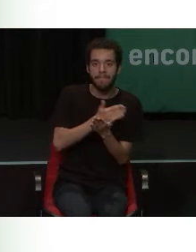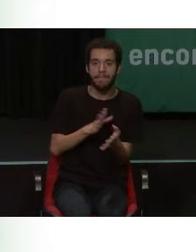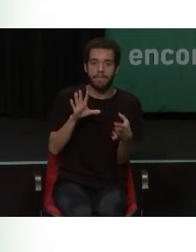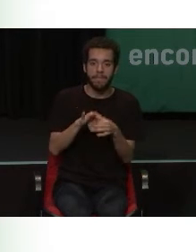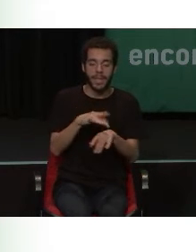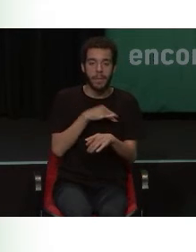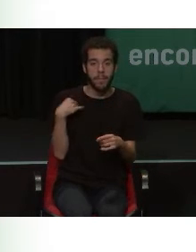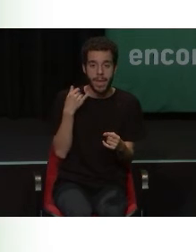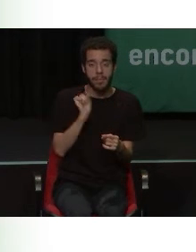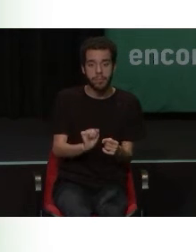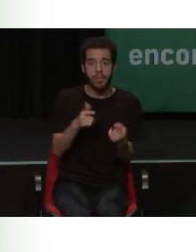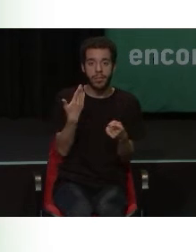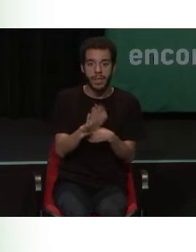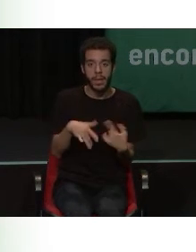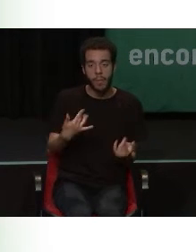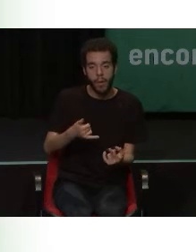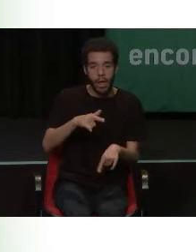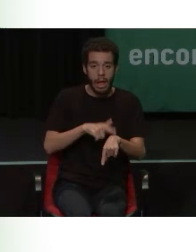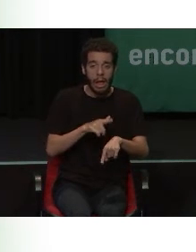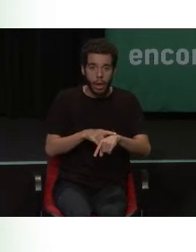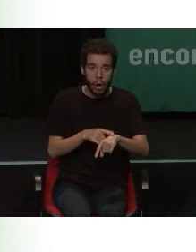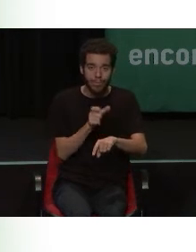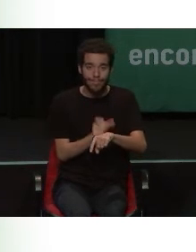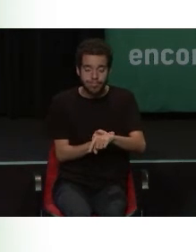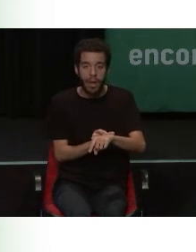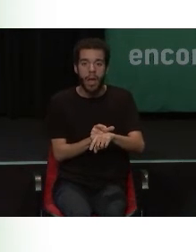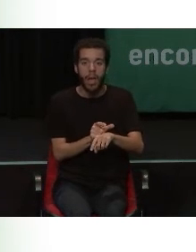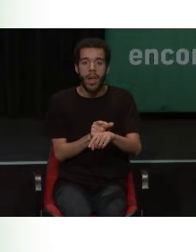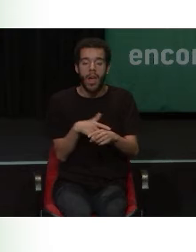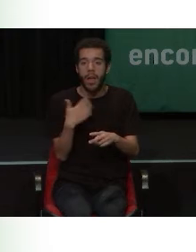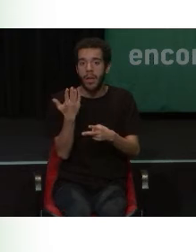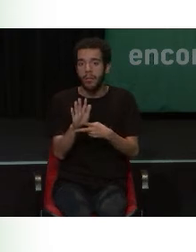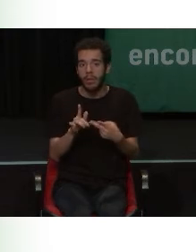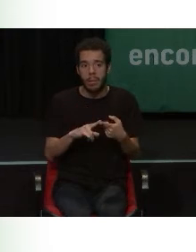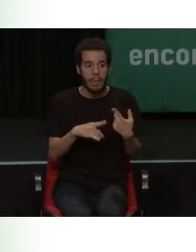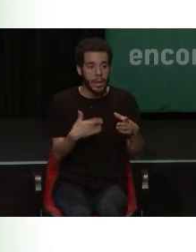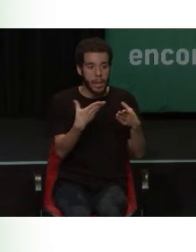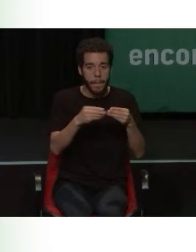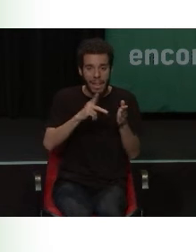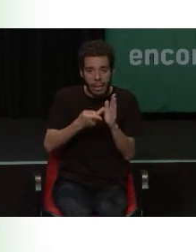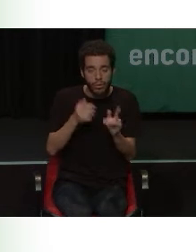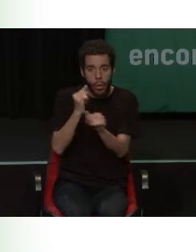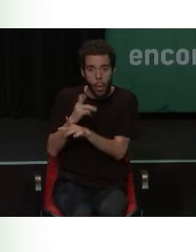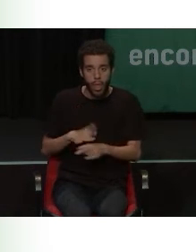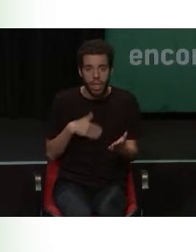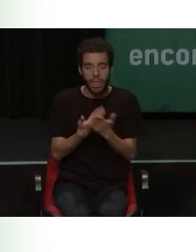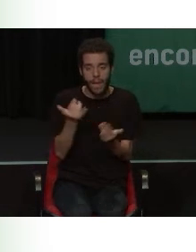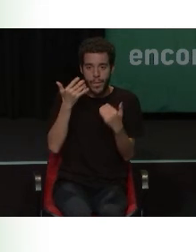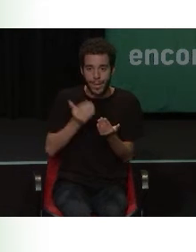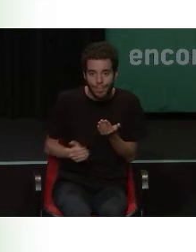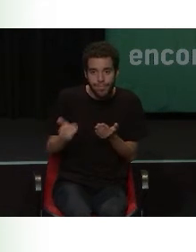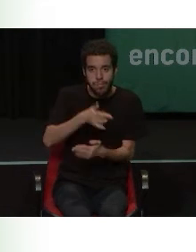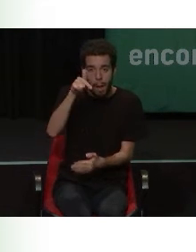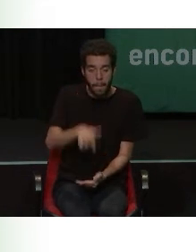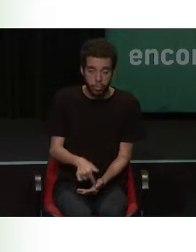biometric telefones, devices such portanto, as relógios e outros watches dispositivos and que permitem other recolher dados em tempo